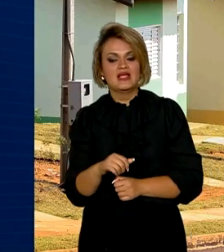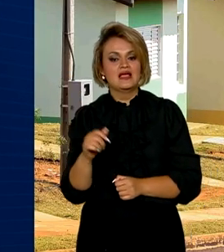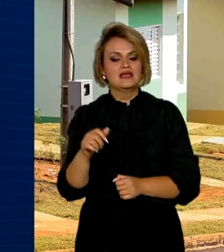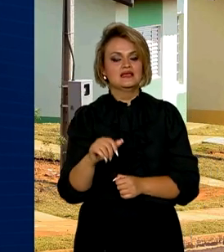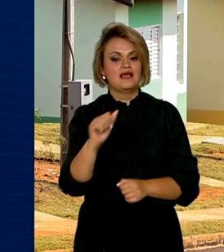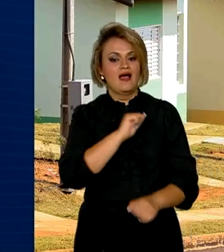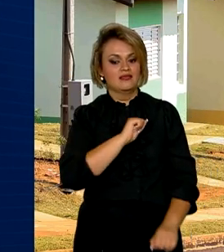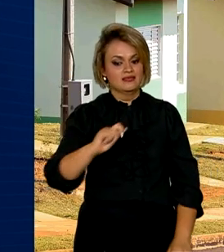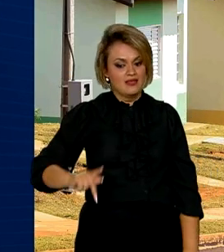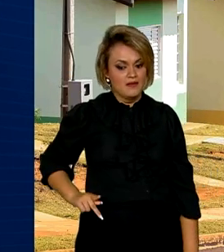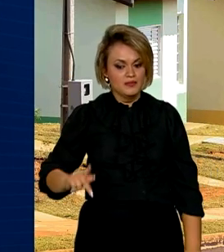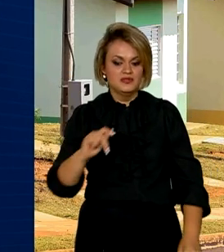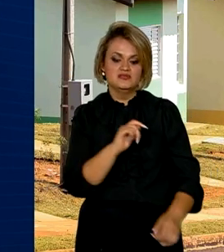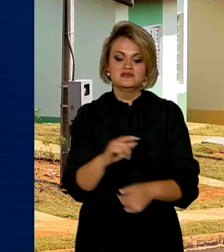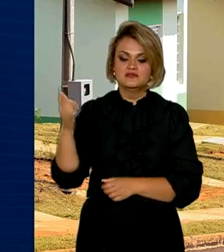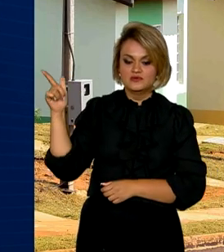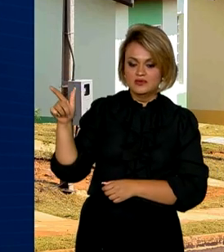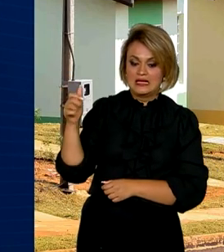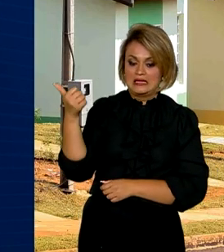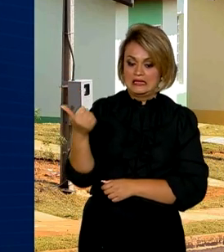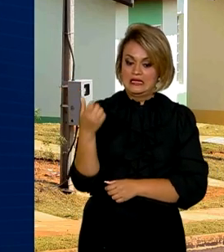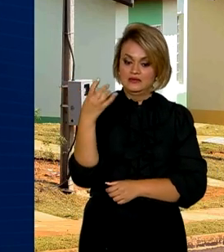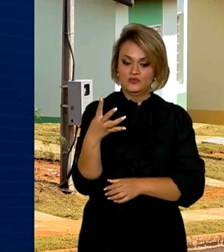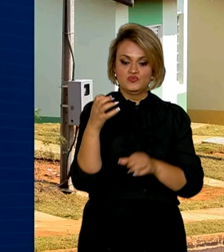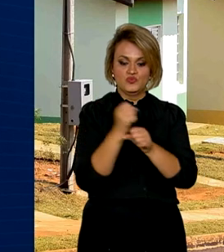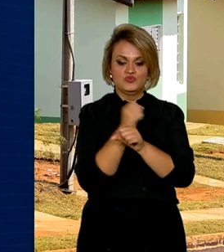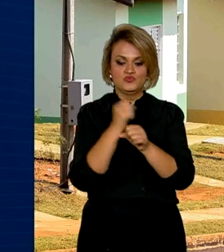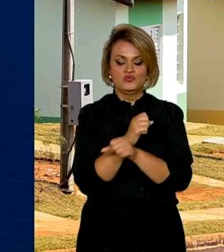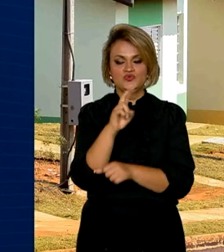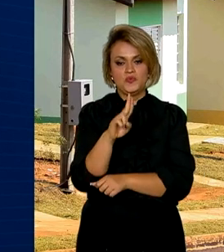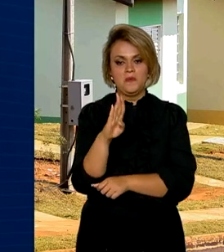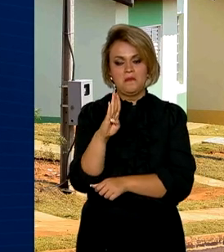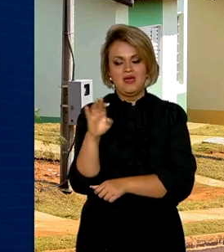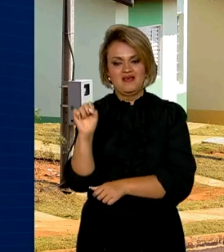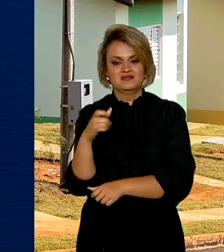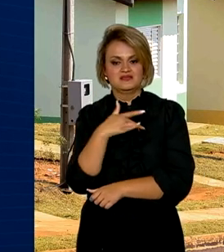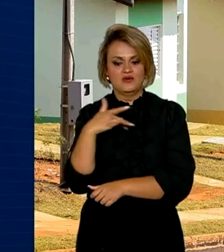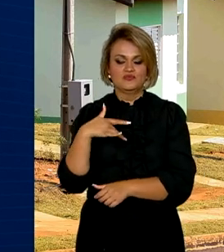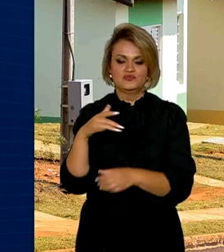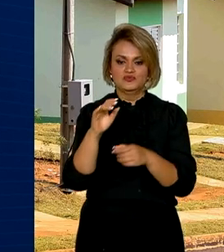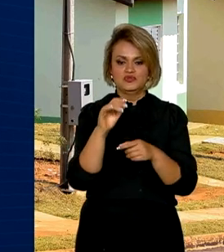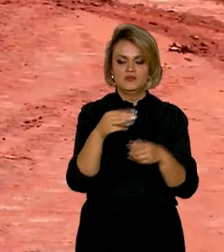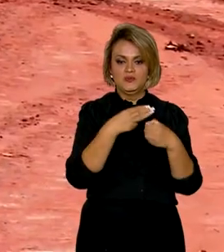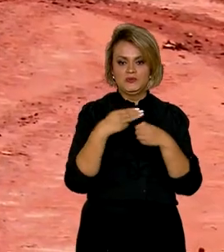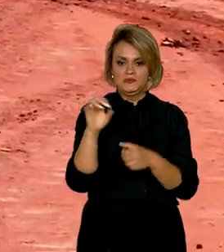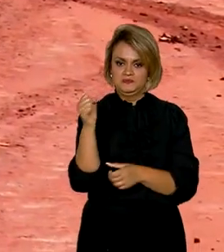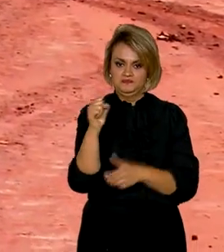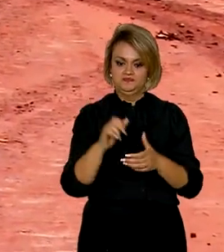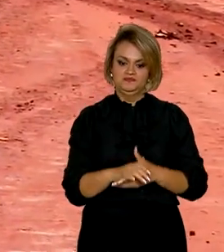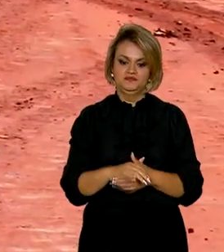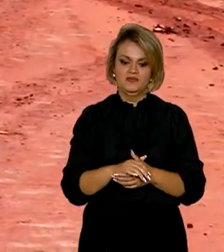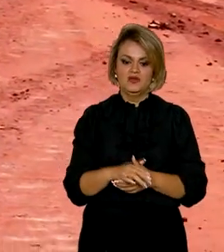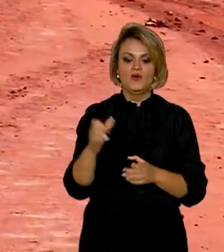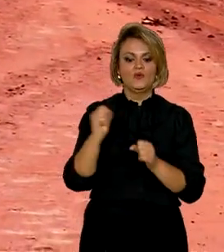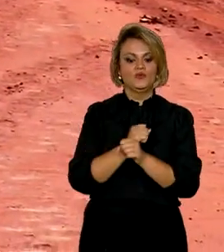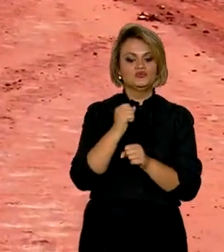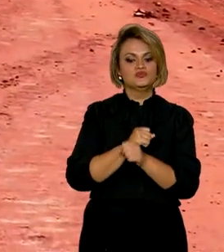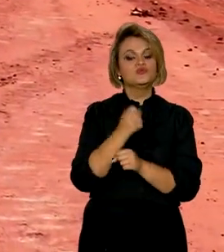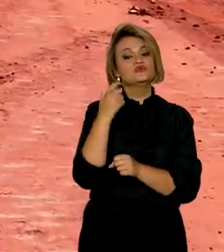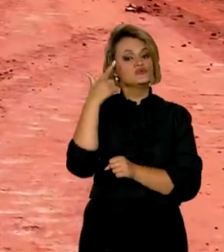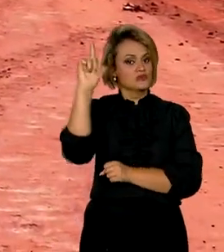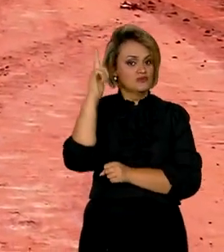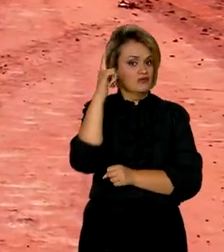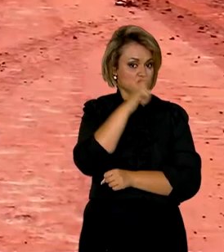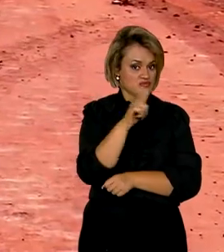Anápolis e a retomada de 14 obras de unidades básicas de saúde em 8 municípios. Outra obra que vai receber